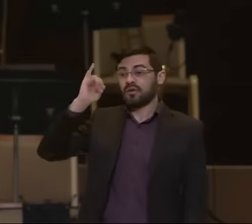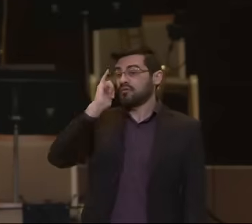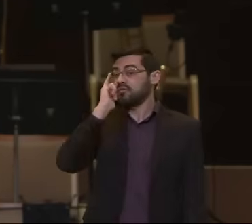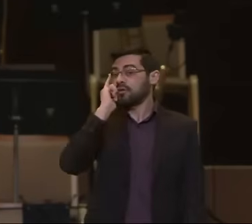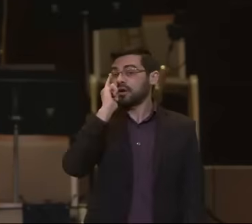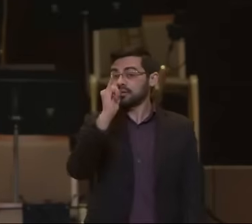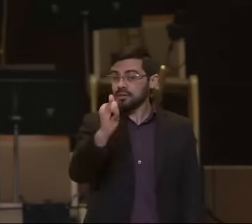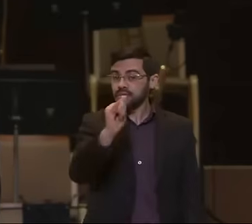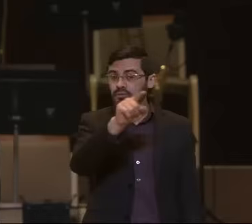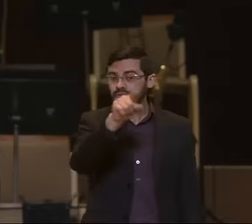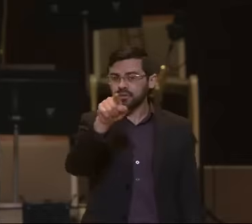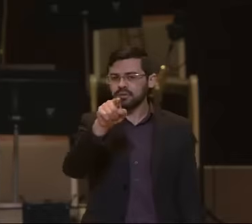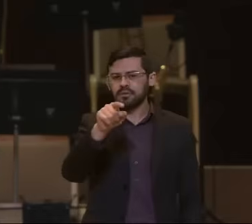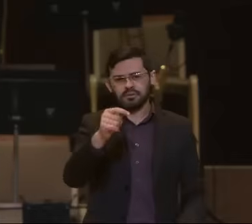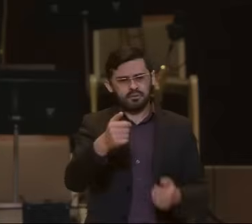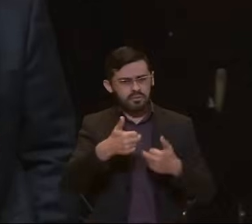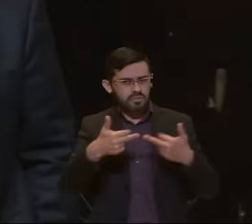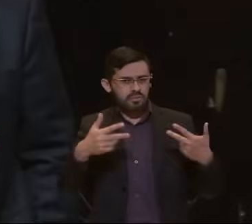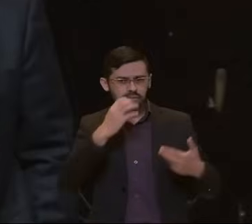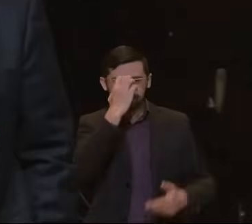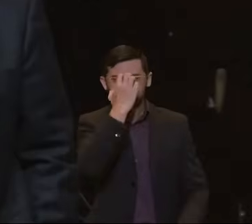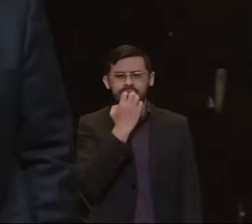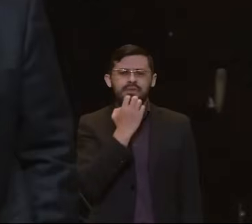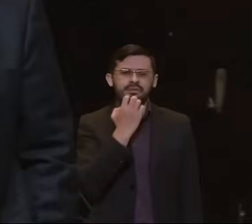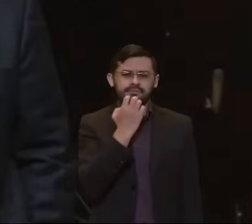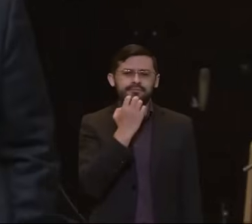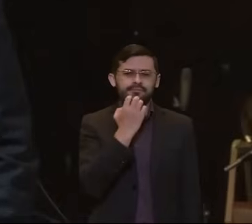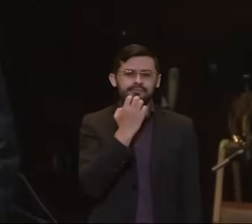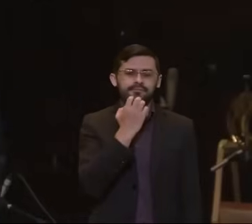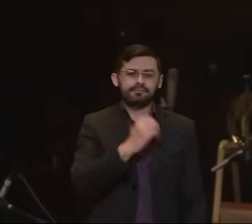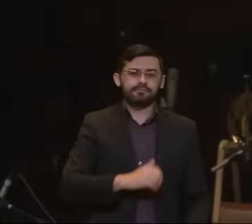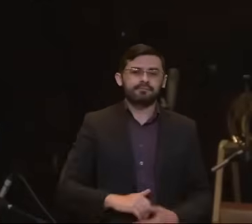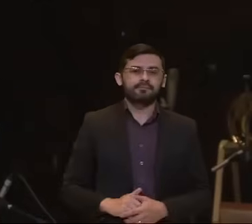você algo muito sério.